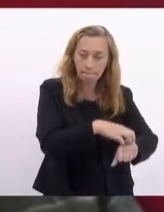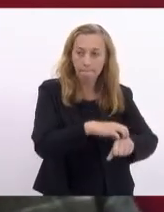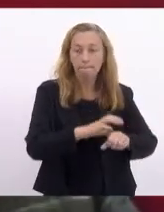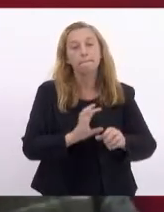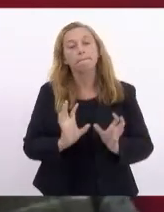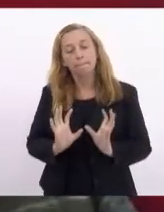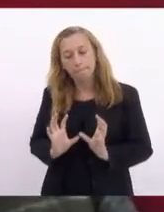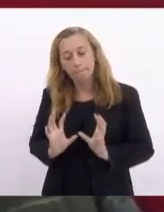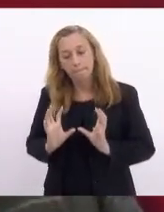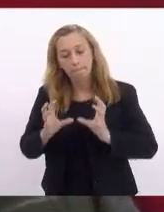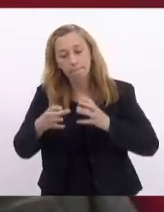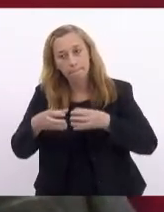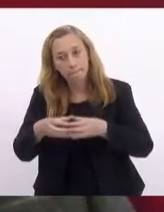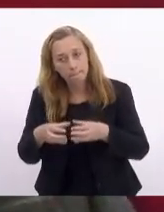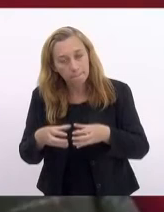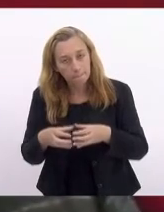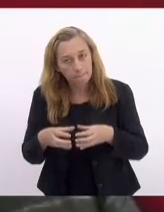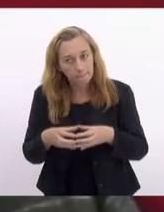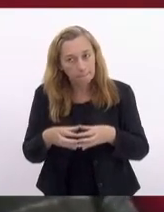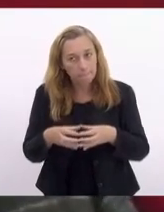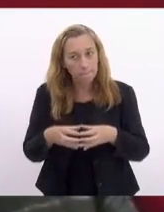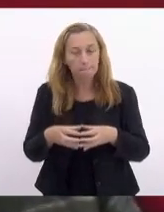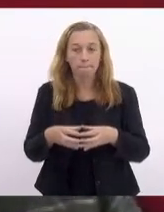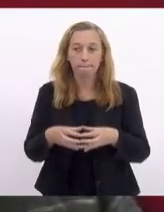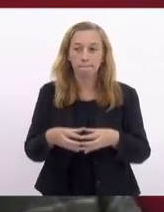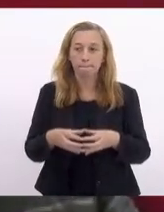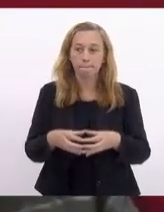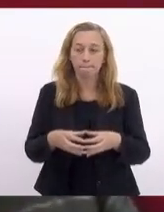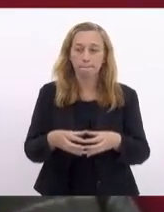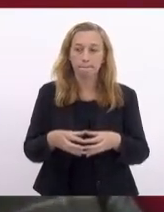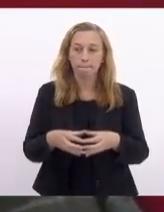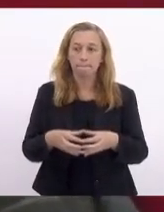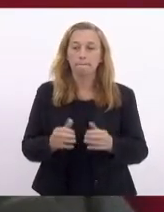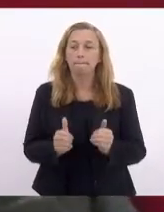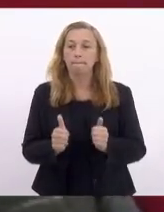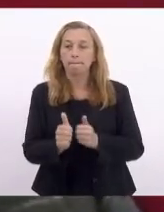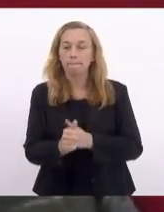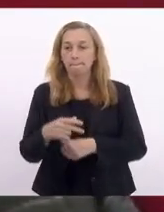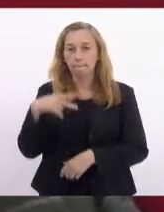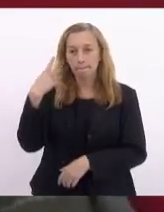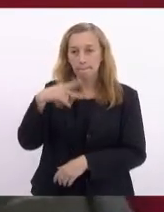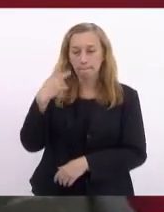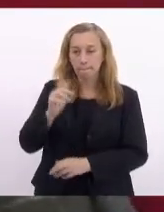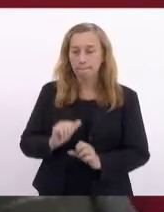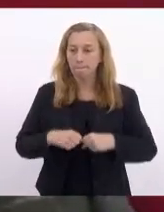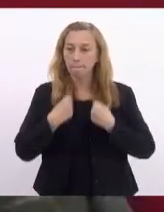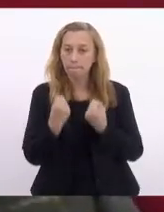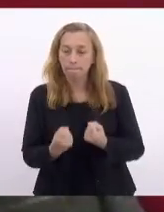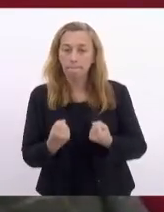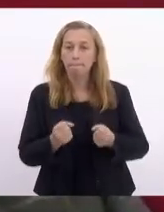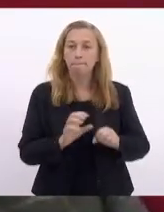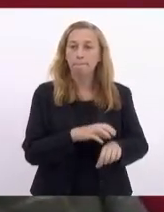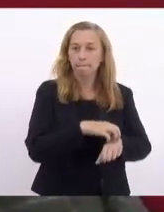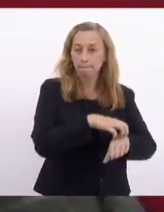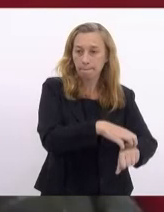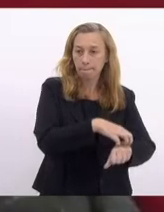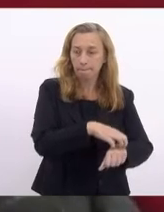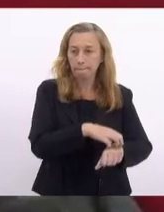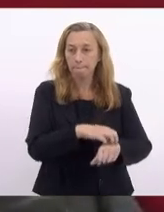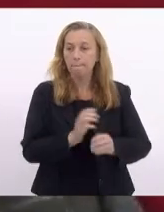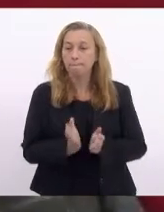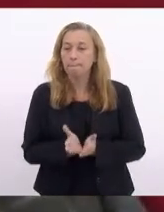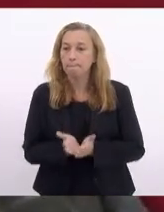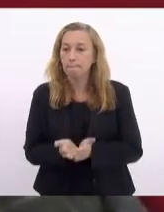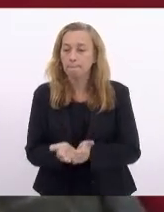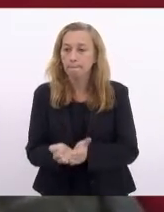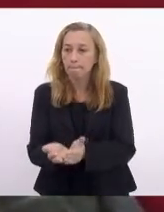a participação, dentre outras coisas, da Frente Parlamentar em Defesa do Transporte